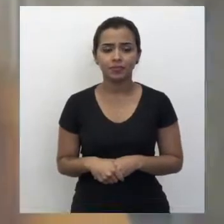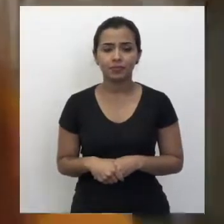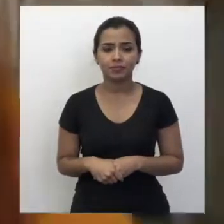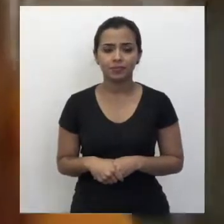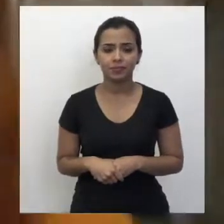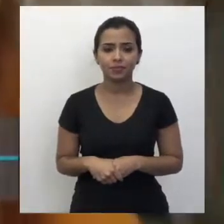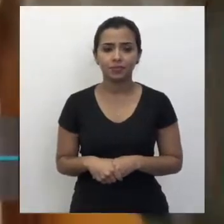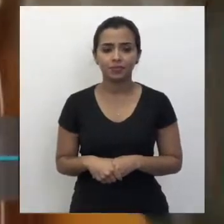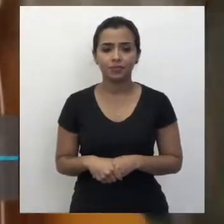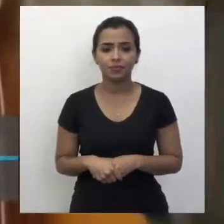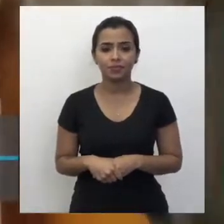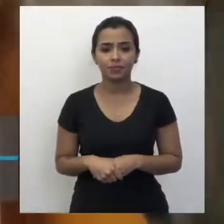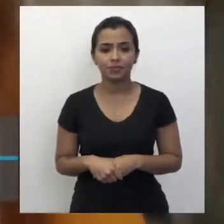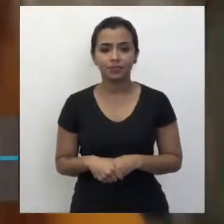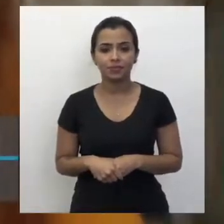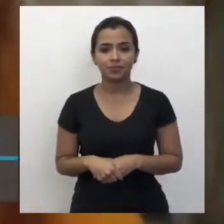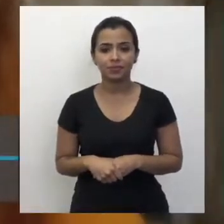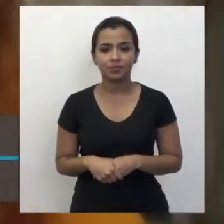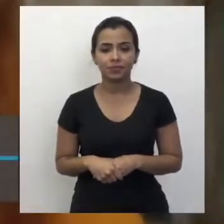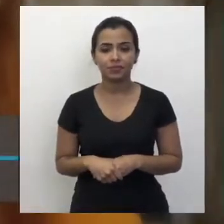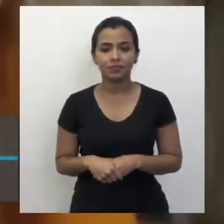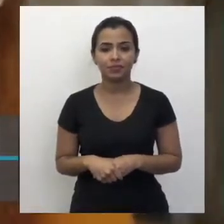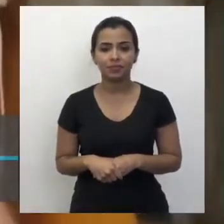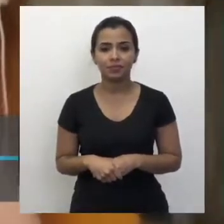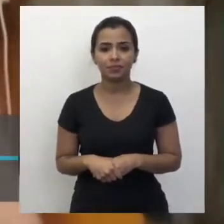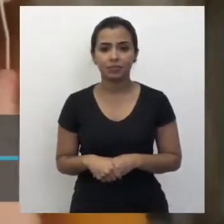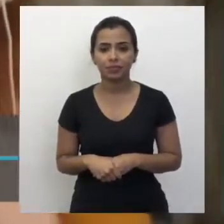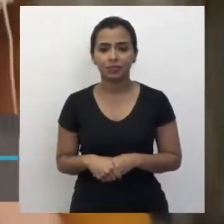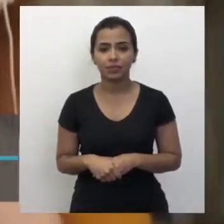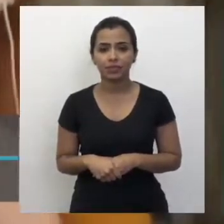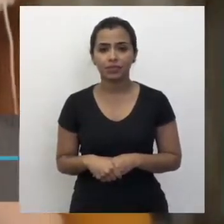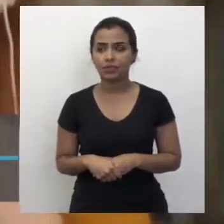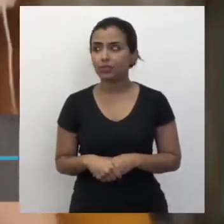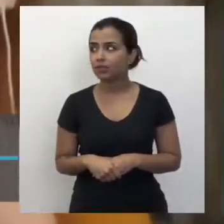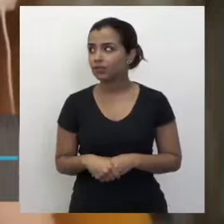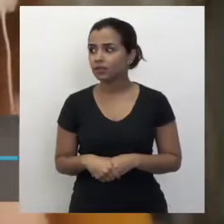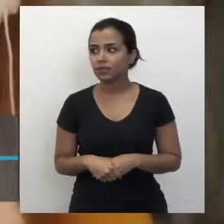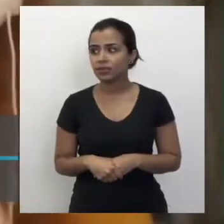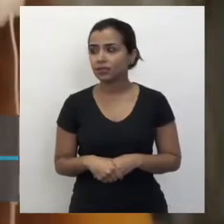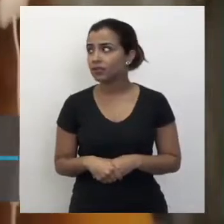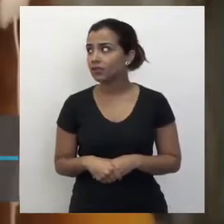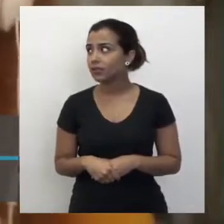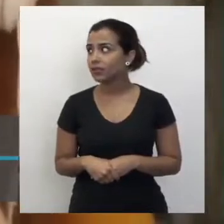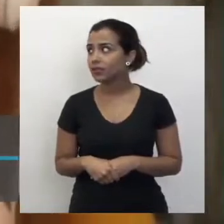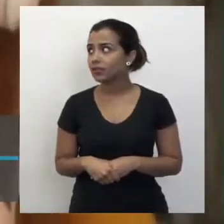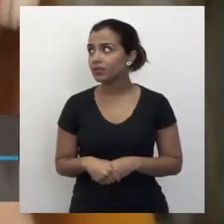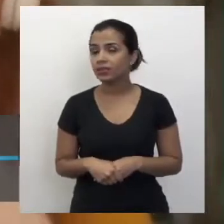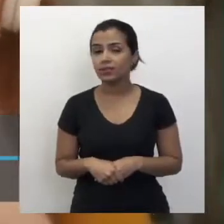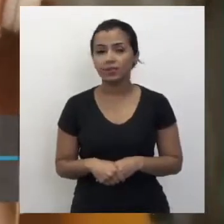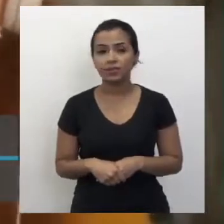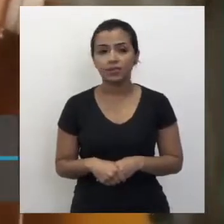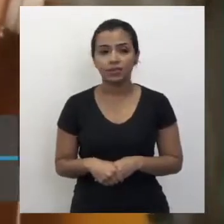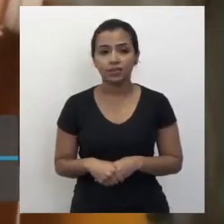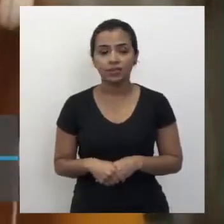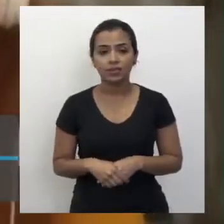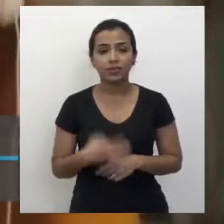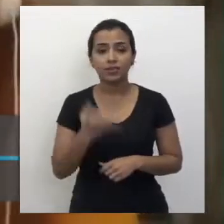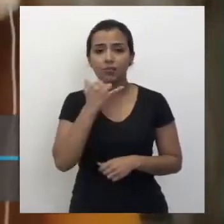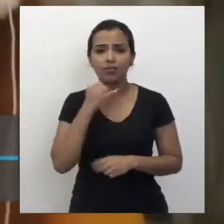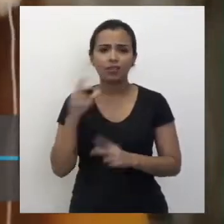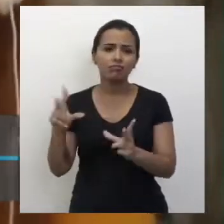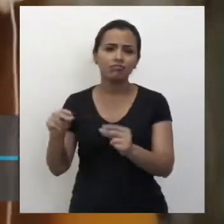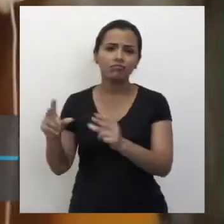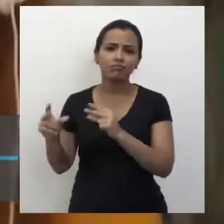Então, vamos lá. Do que o Álvaro de Campos está falando para a gente nesse poema? Ai, que delícia que